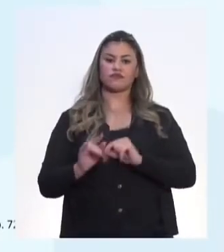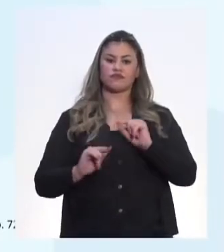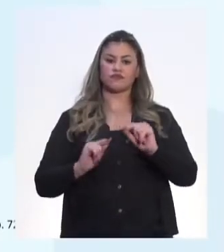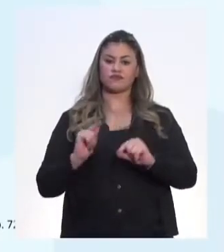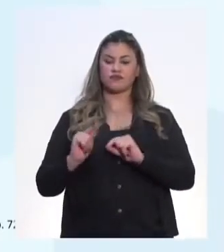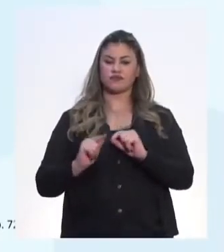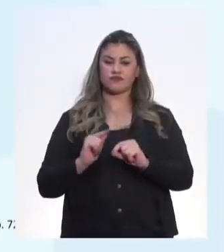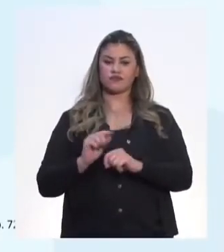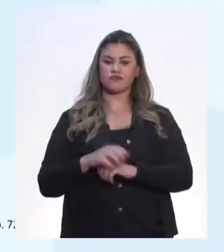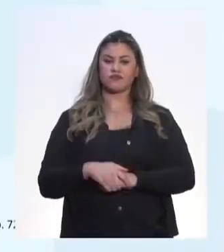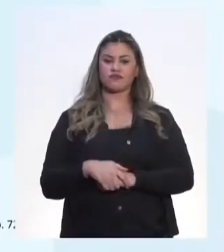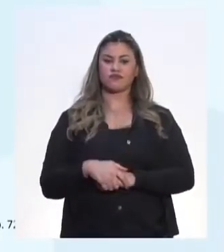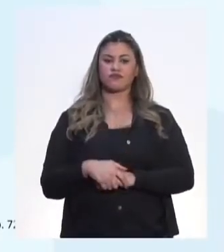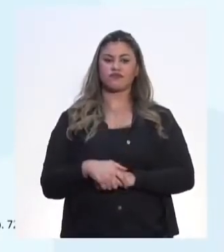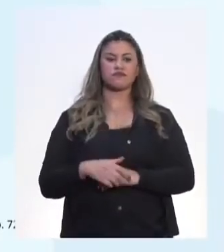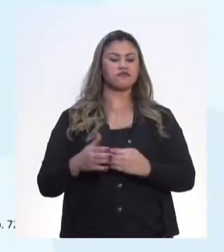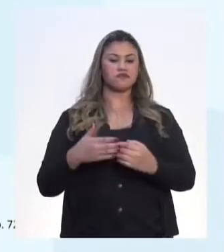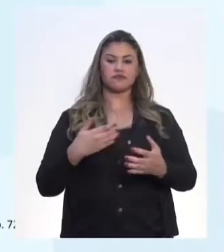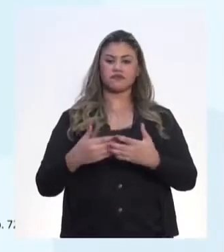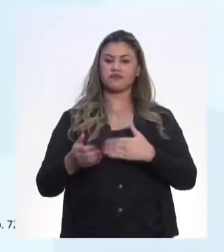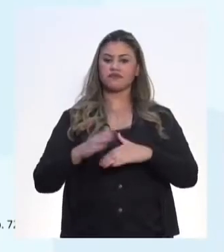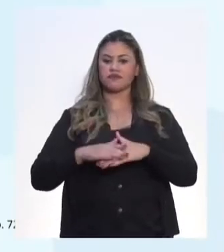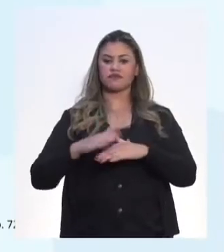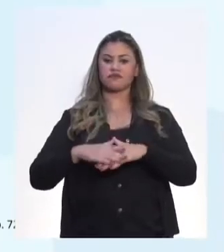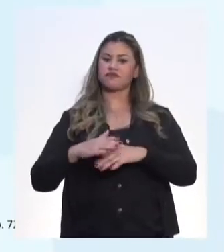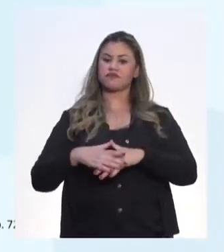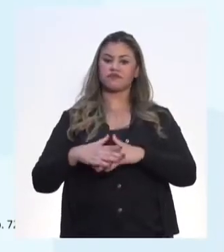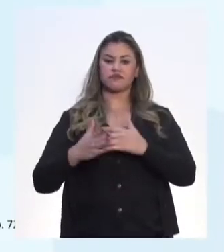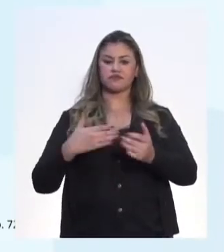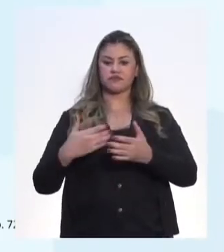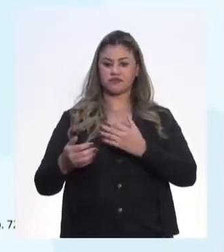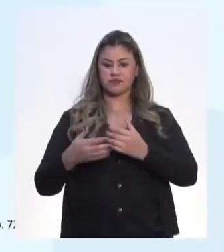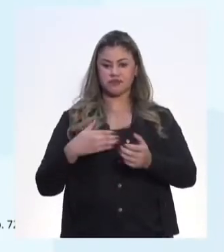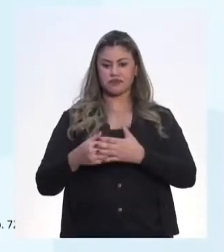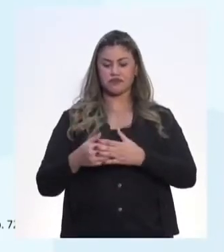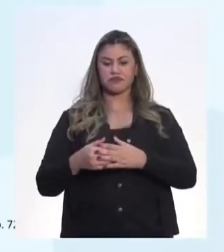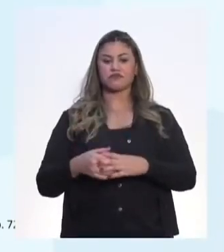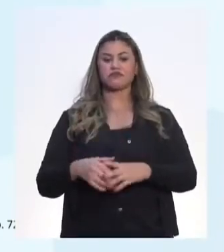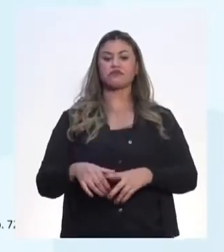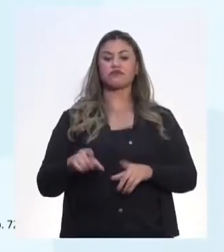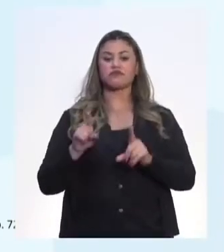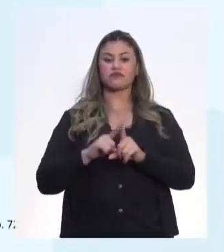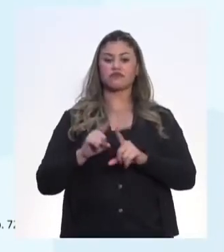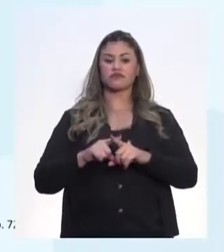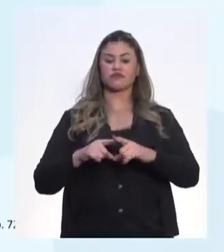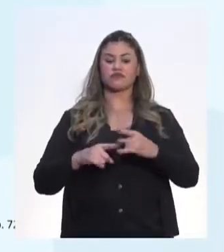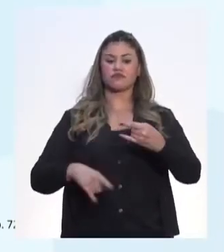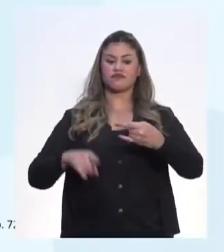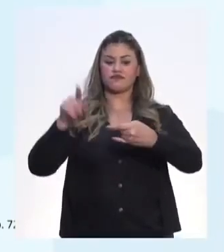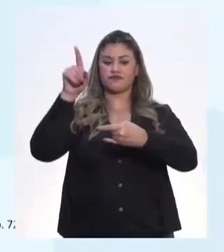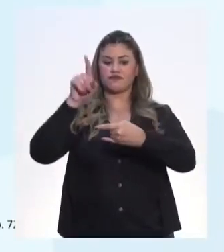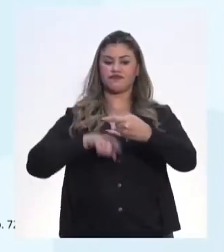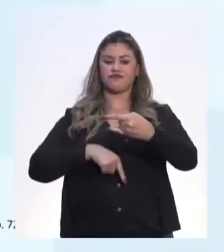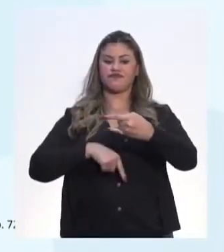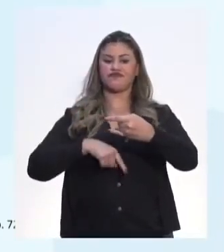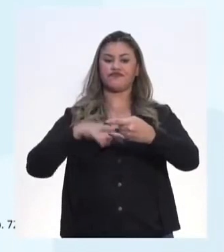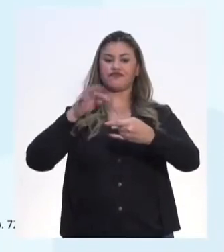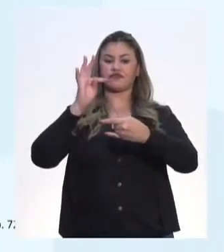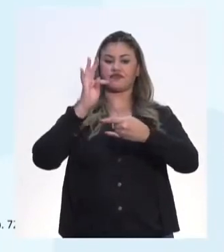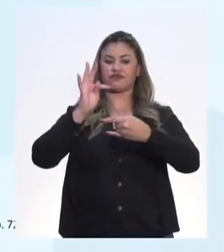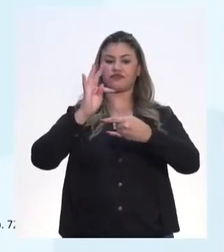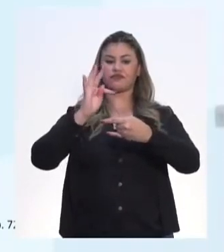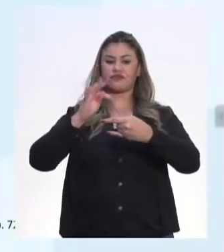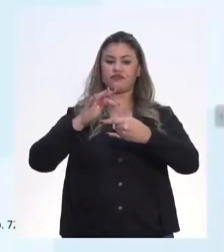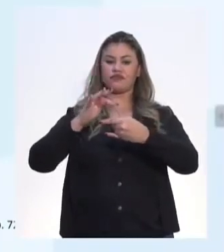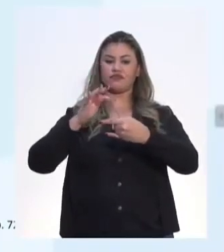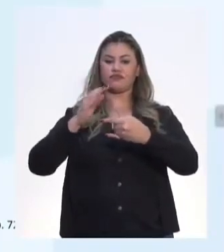a expressão que vocês quiserem, tá? Lembrando só também, a reta T é paralela a U também, tá, Ale?